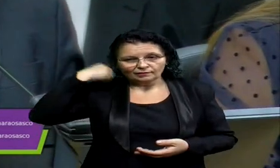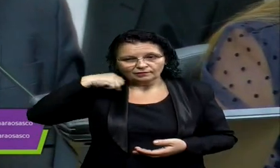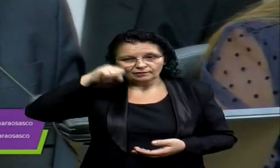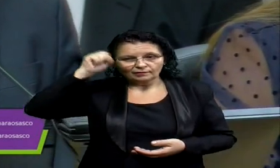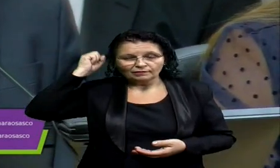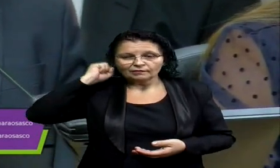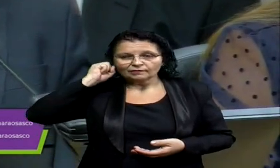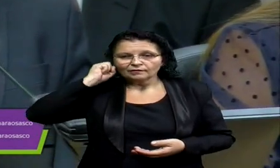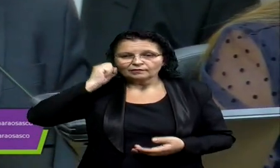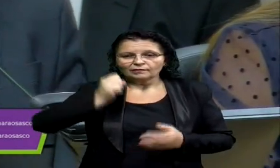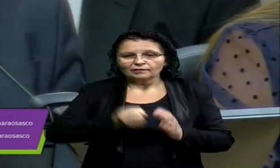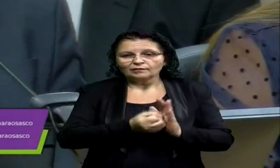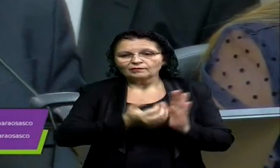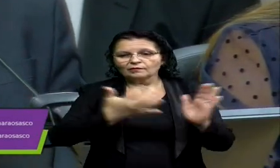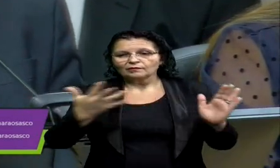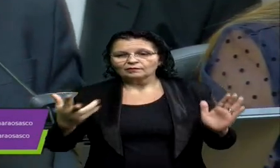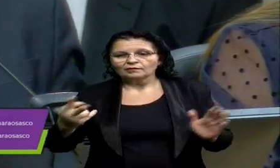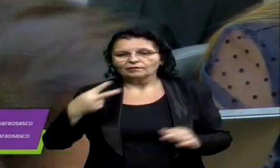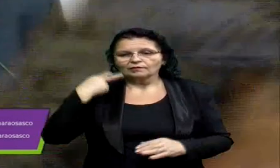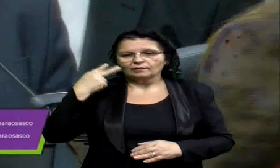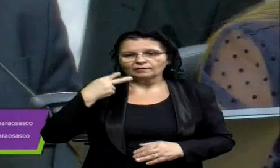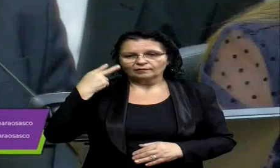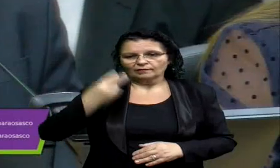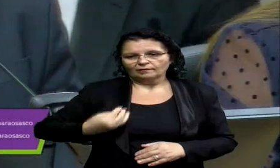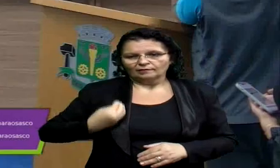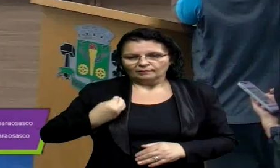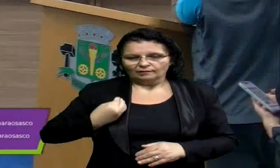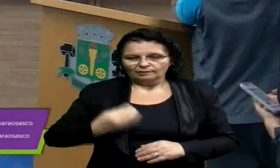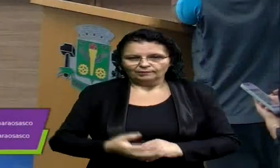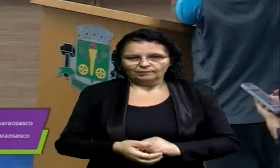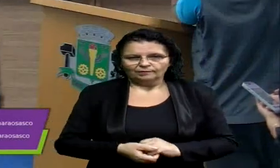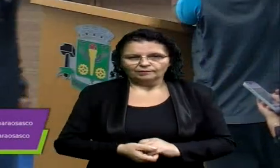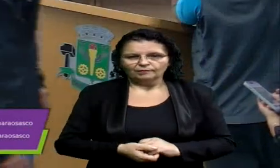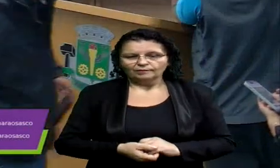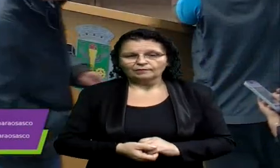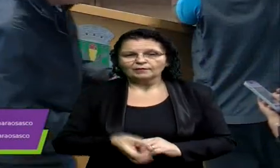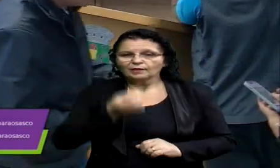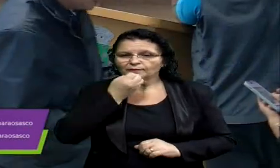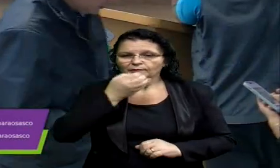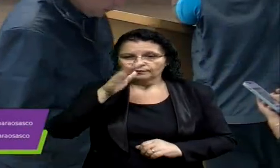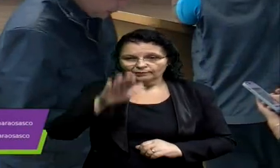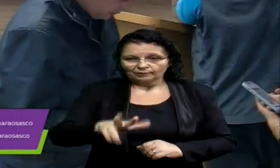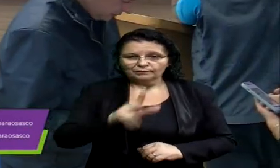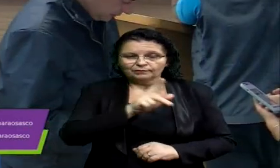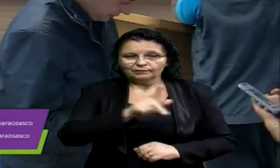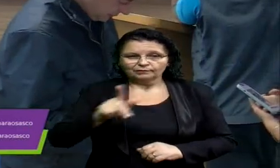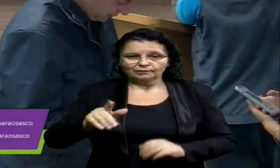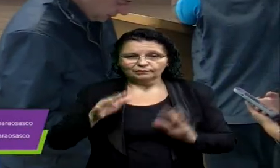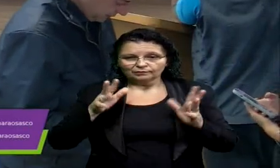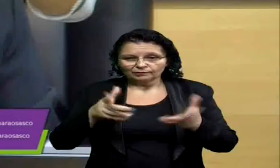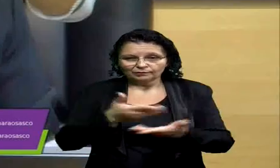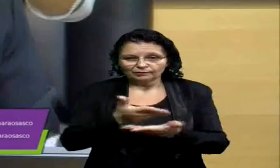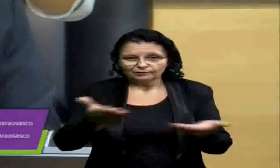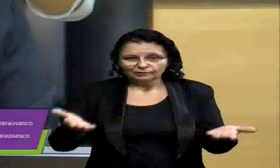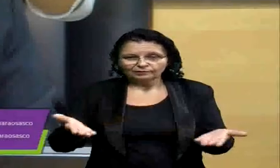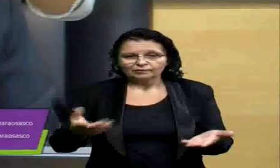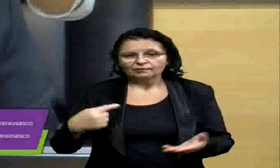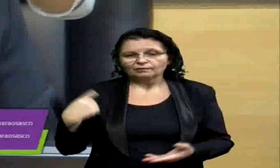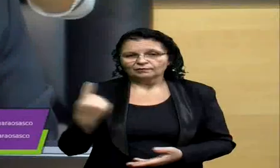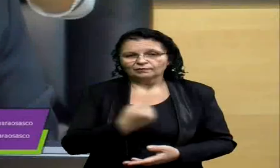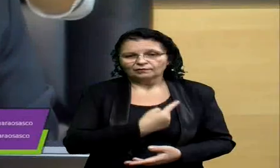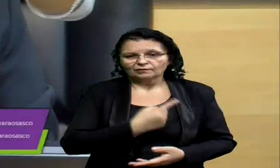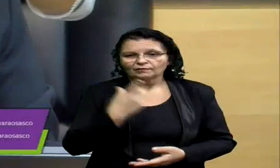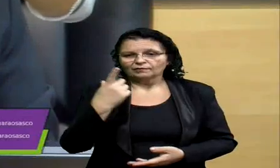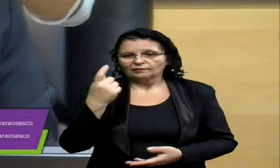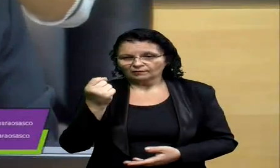Cristiane selegato que anuncia o número de vereadores presentes Boa tarde senhor presidente Boa tarde a todos estamos com